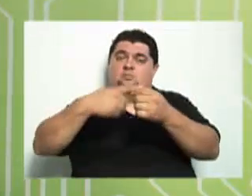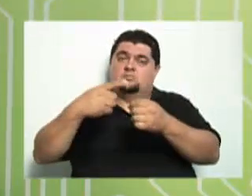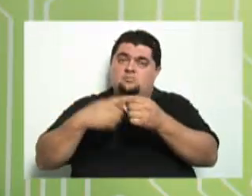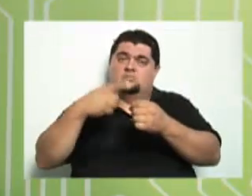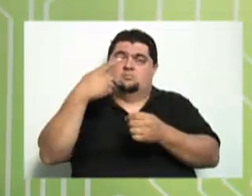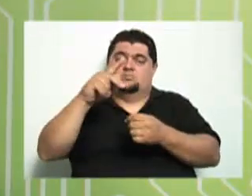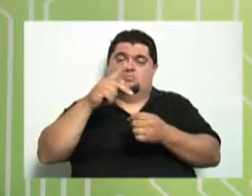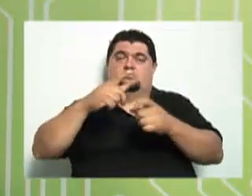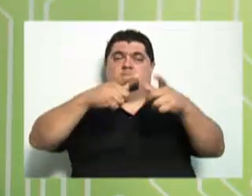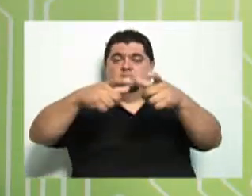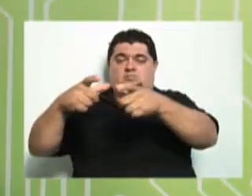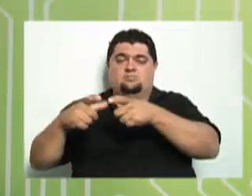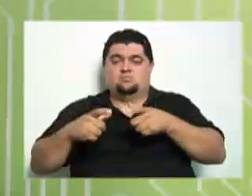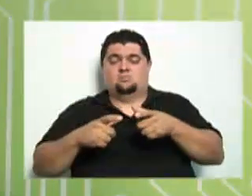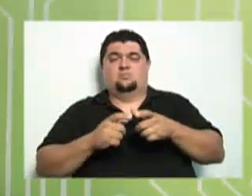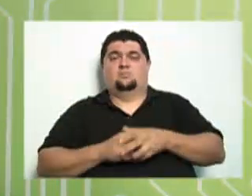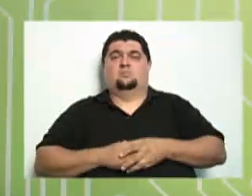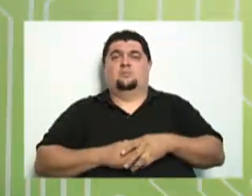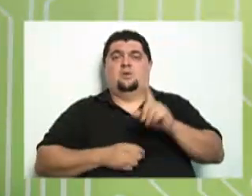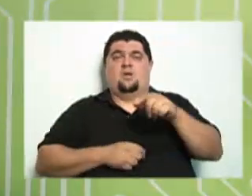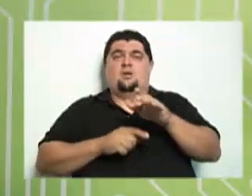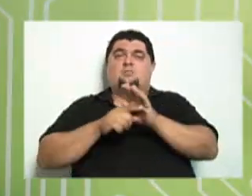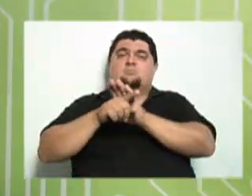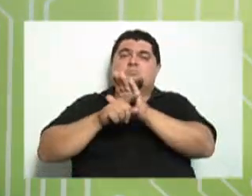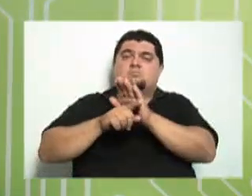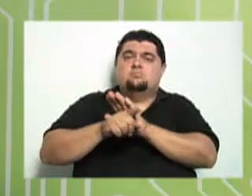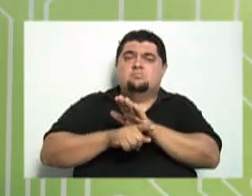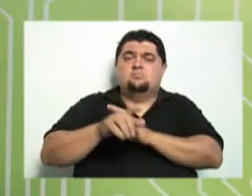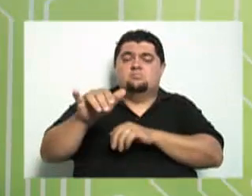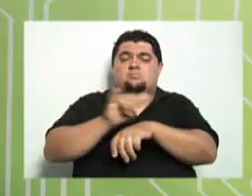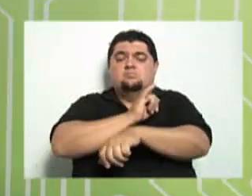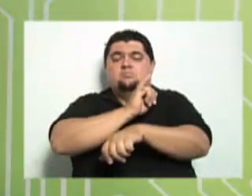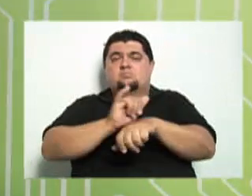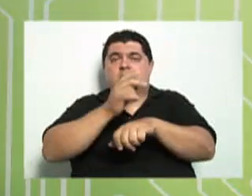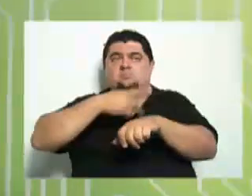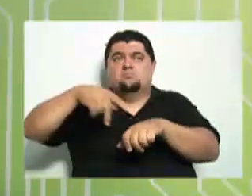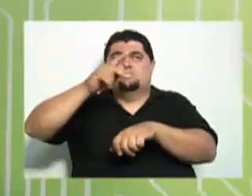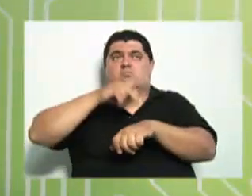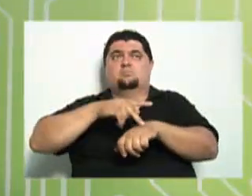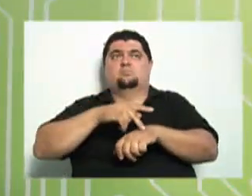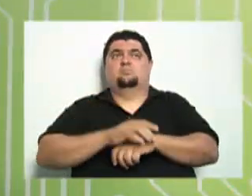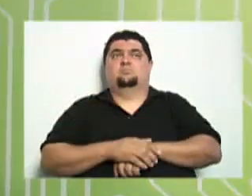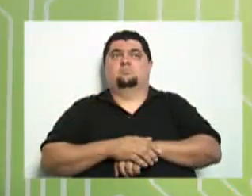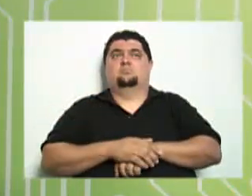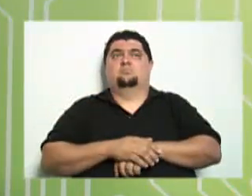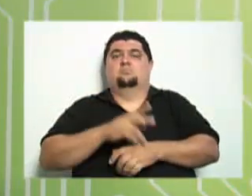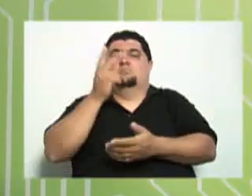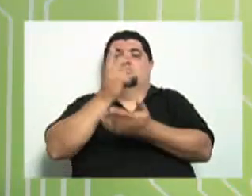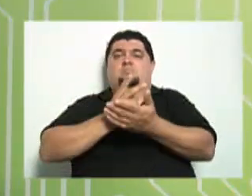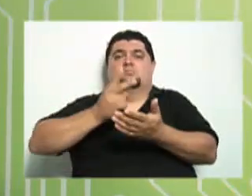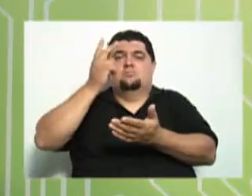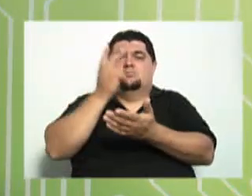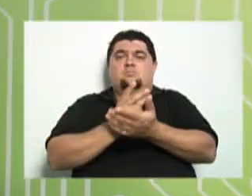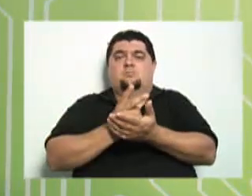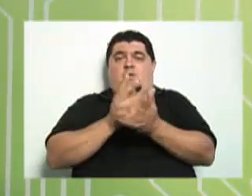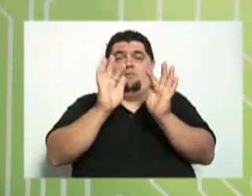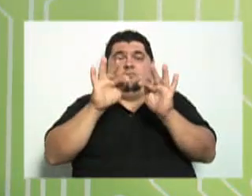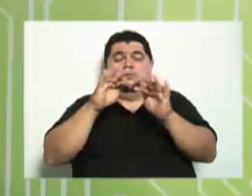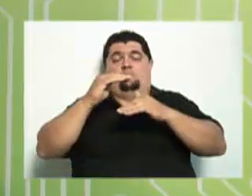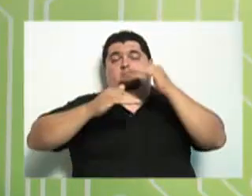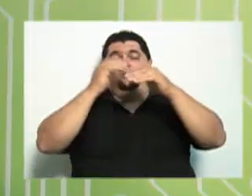sua região, e tudo isso é essa busca de uma estratégia nacional, sempre com esse fim no